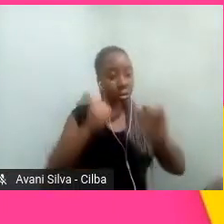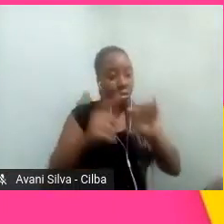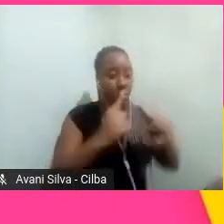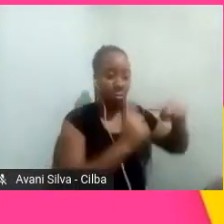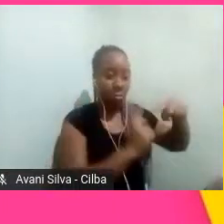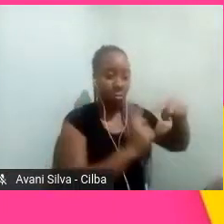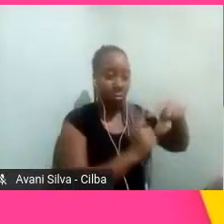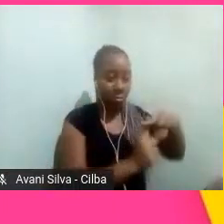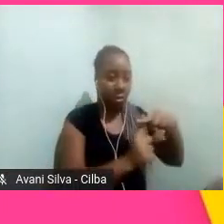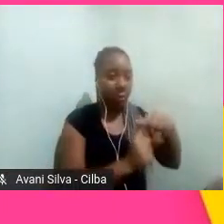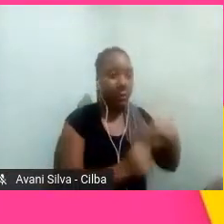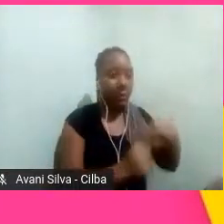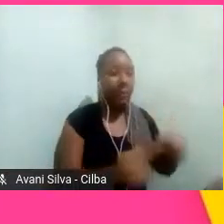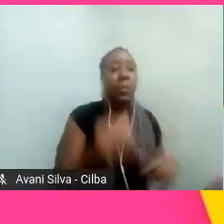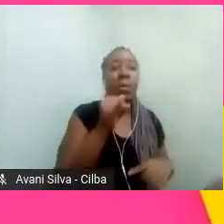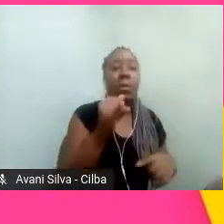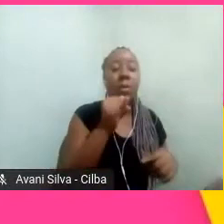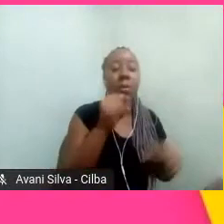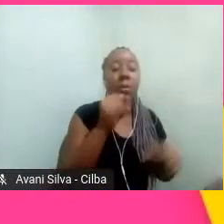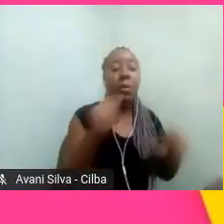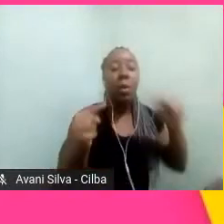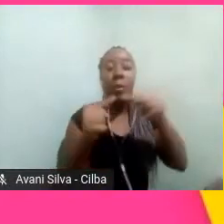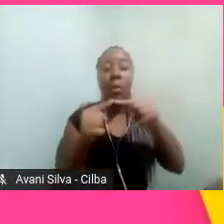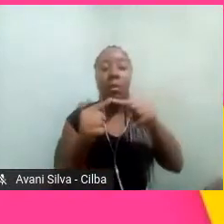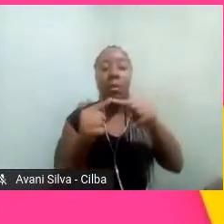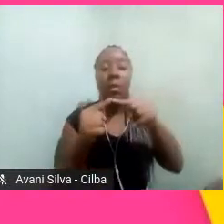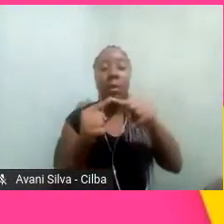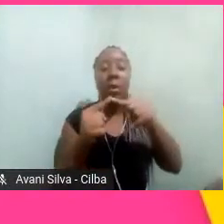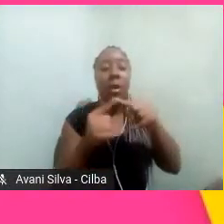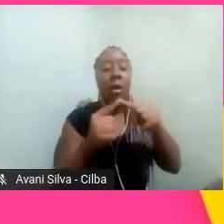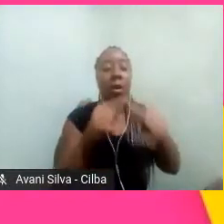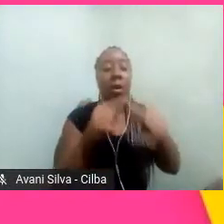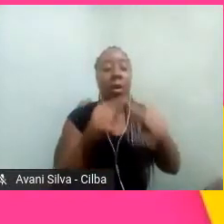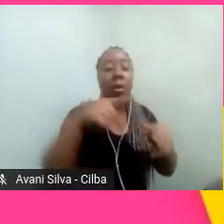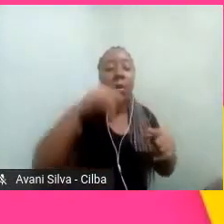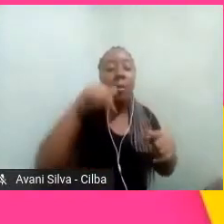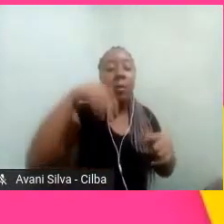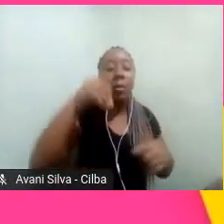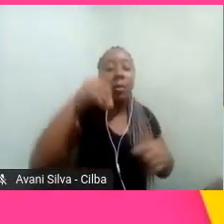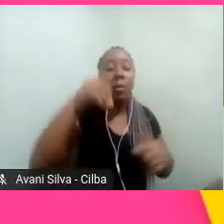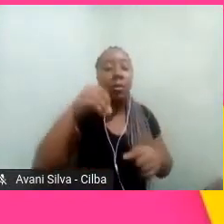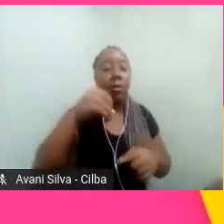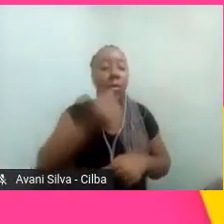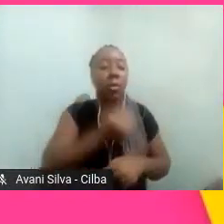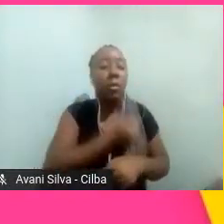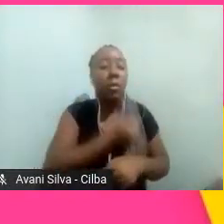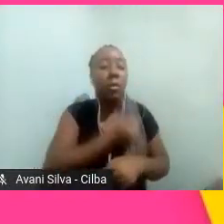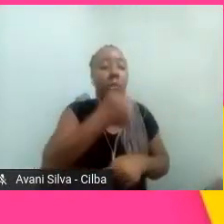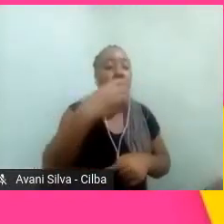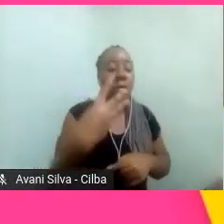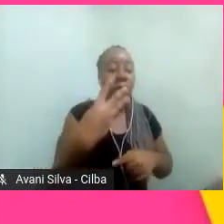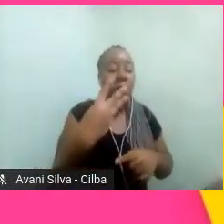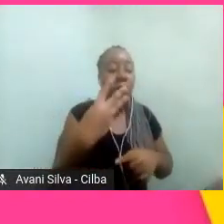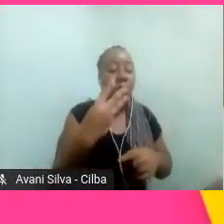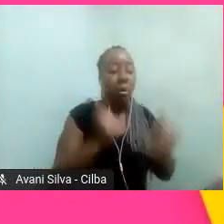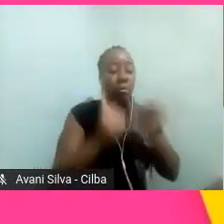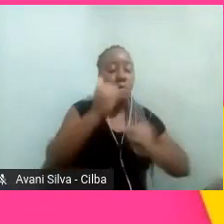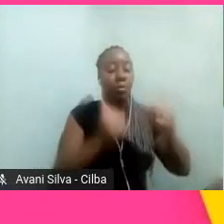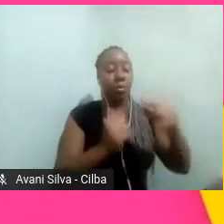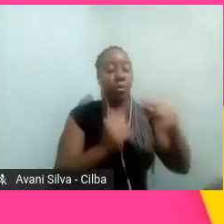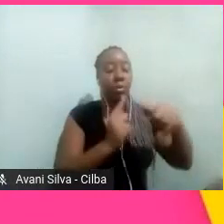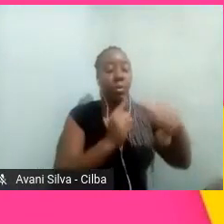no pino 13. A hora que eu tenho energia positiva, se eu tivesse um LED encaixado,